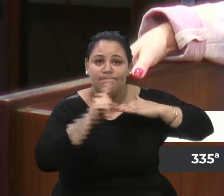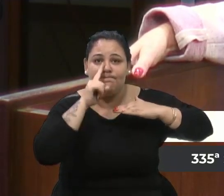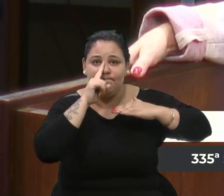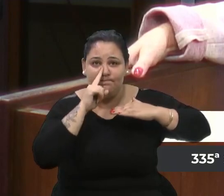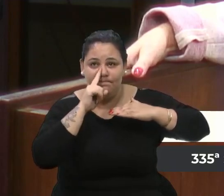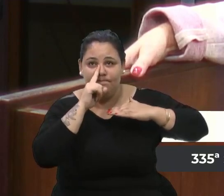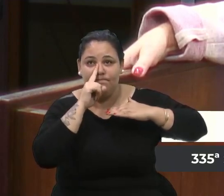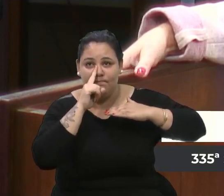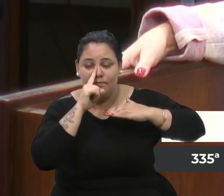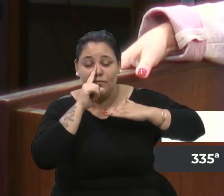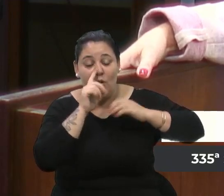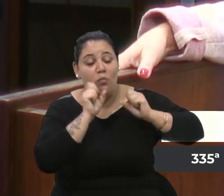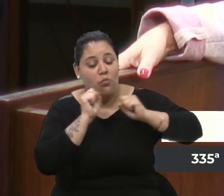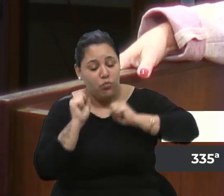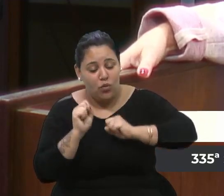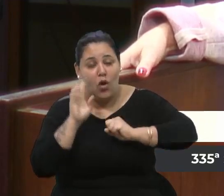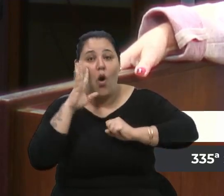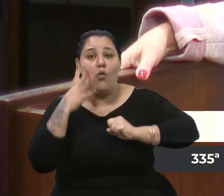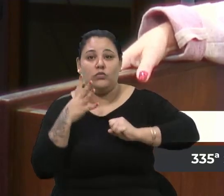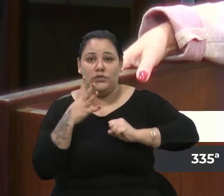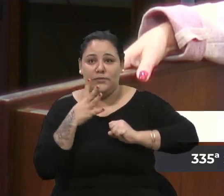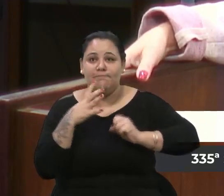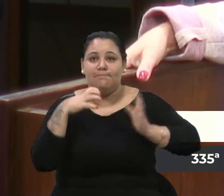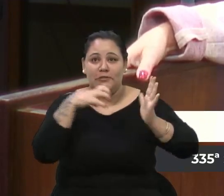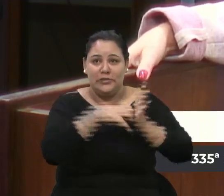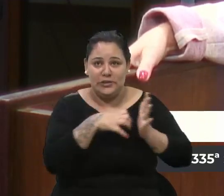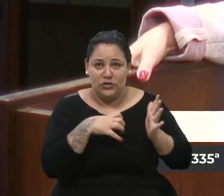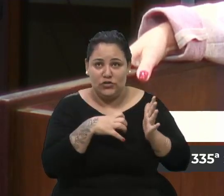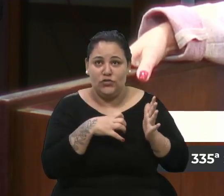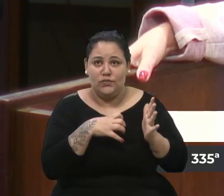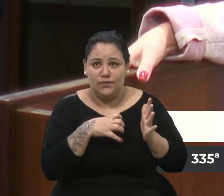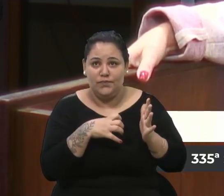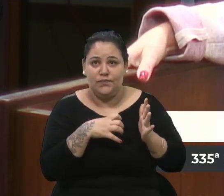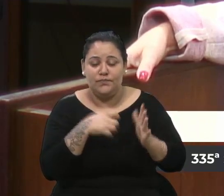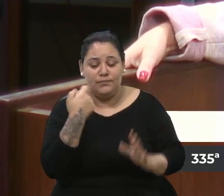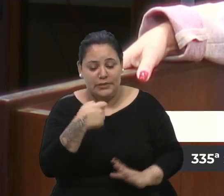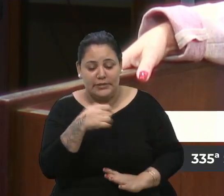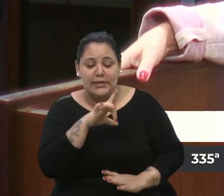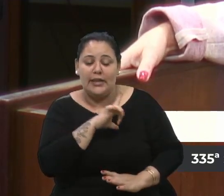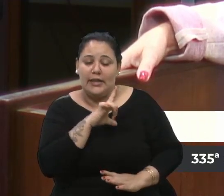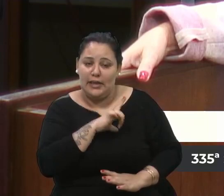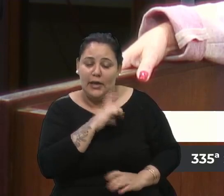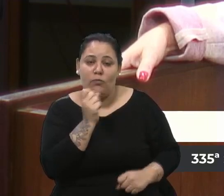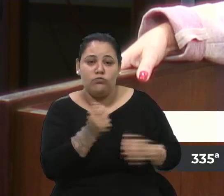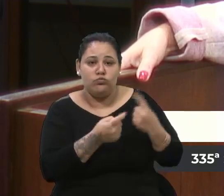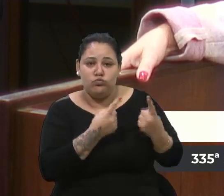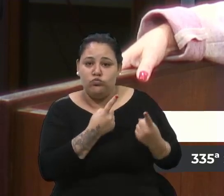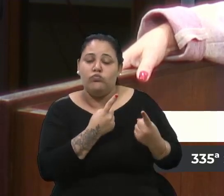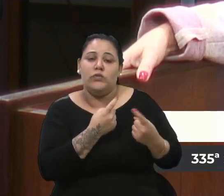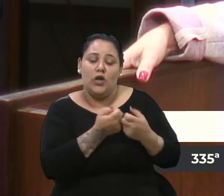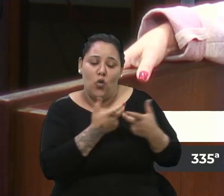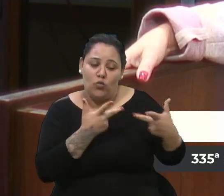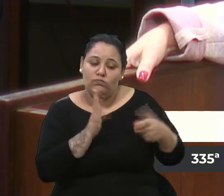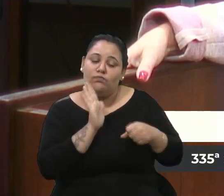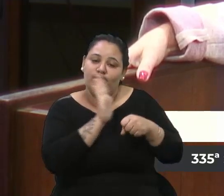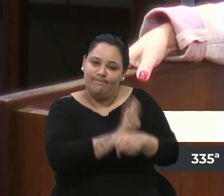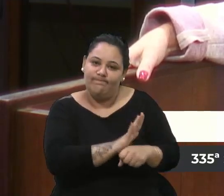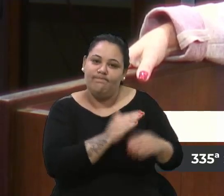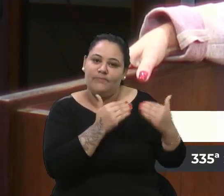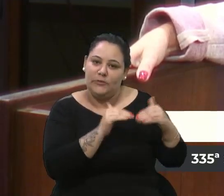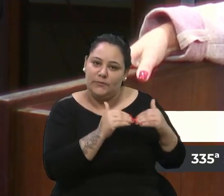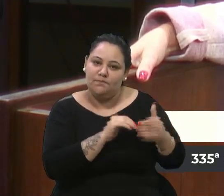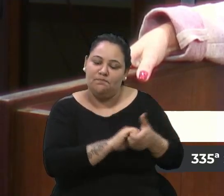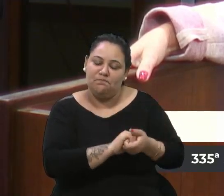tendente a fazer com que as pessoas corram ali. Precisa ter algum inibidor do trânsito, né?